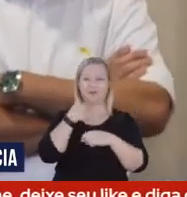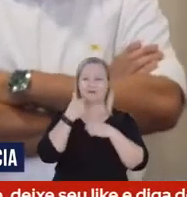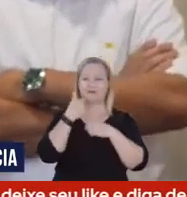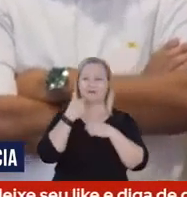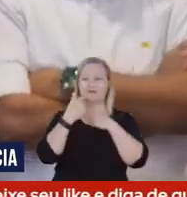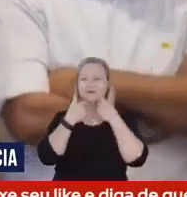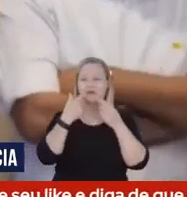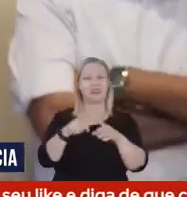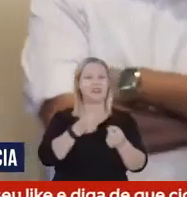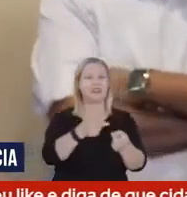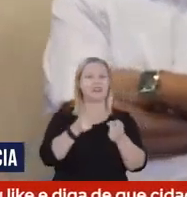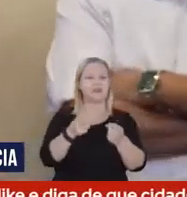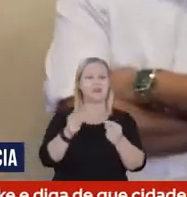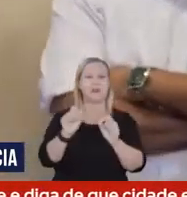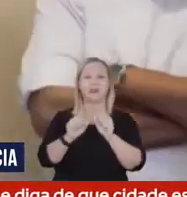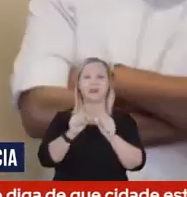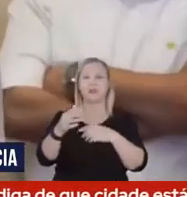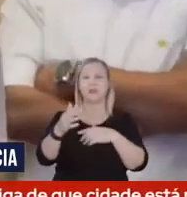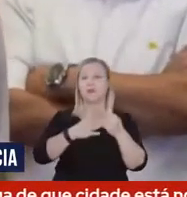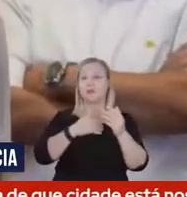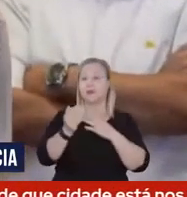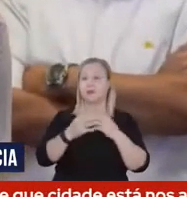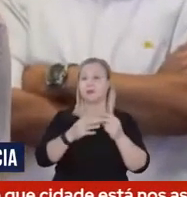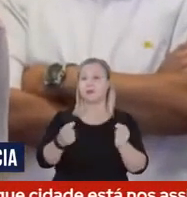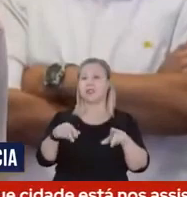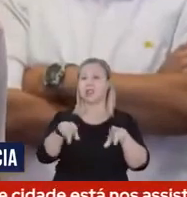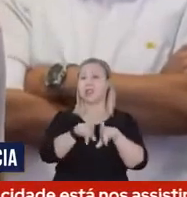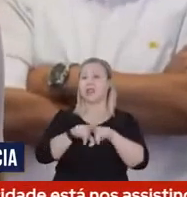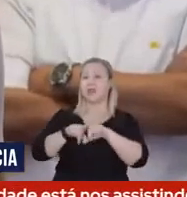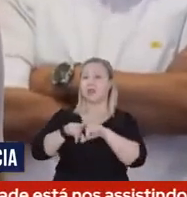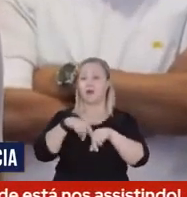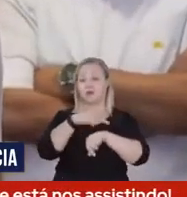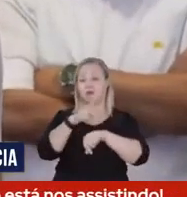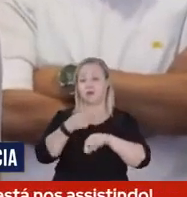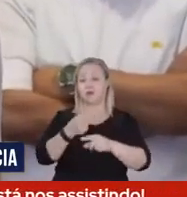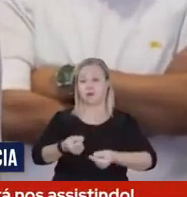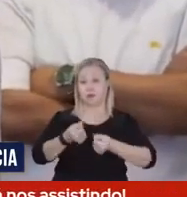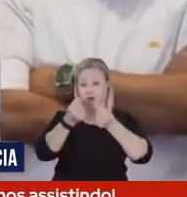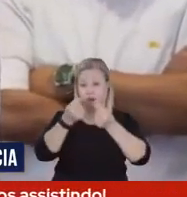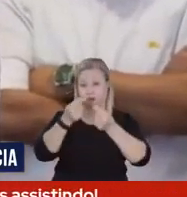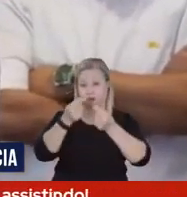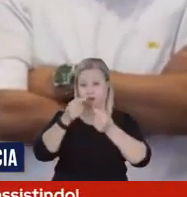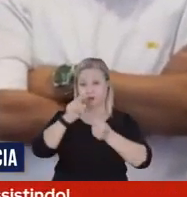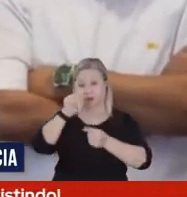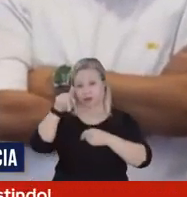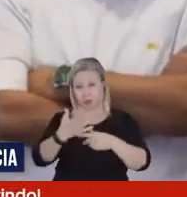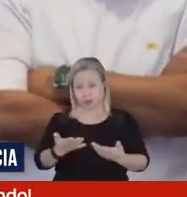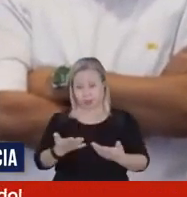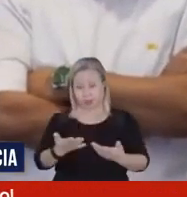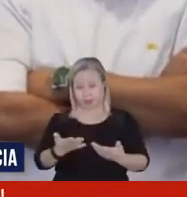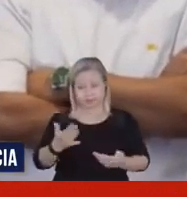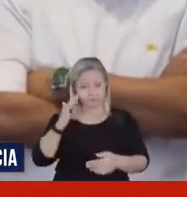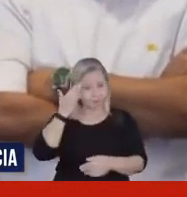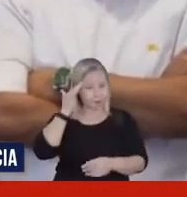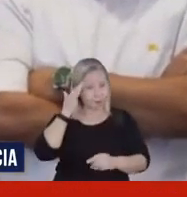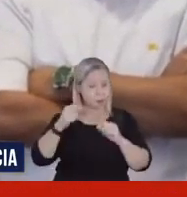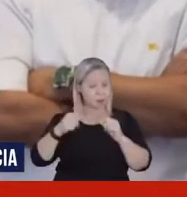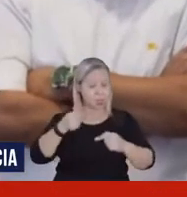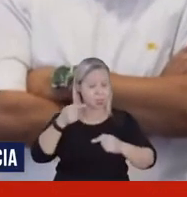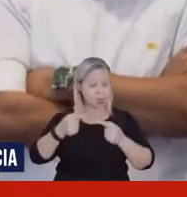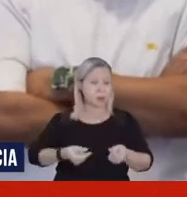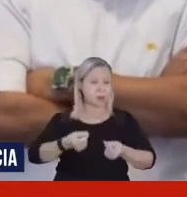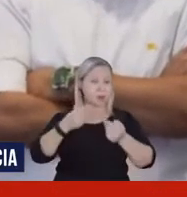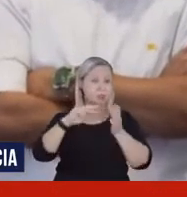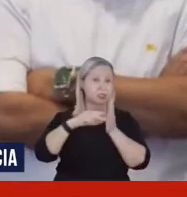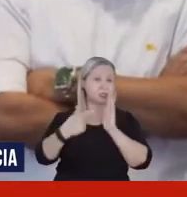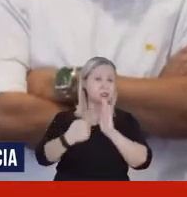preços internacionais. Esse era o discurso. Então, entender essa política de preço significa também entender esse projeto